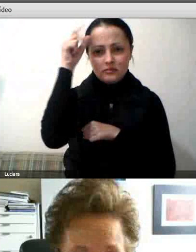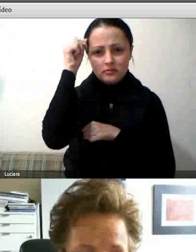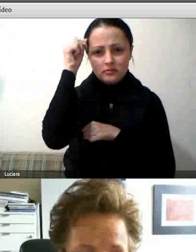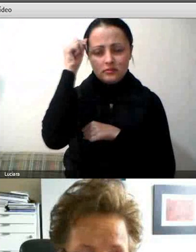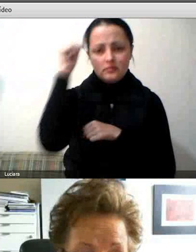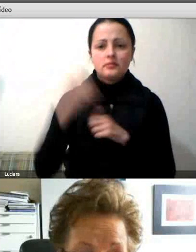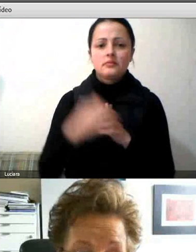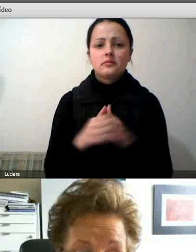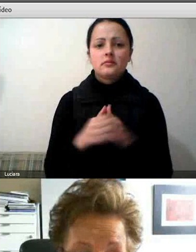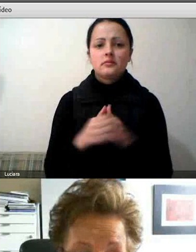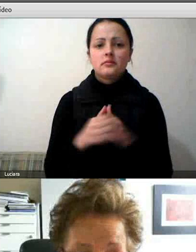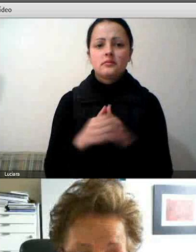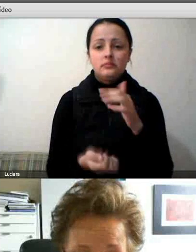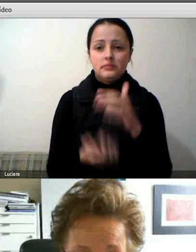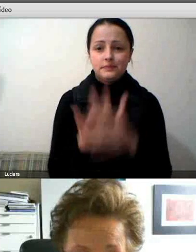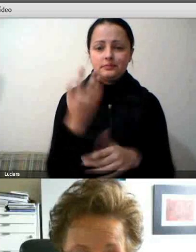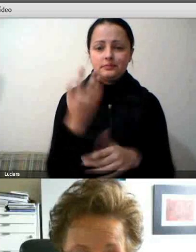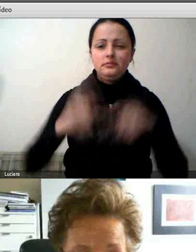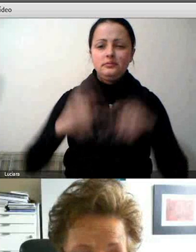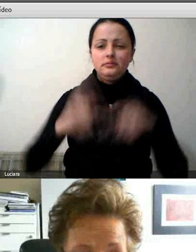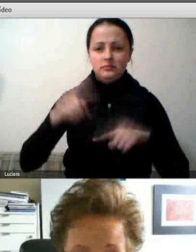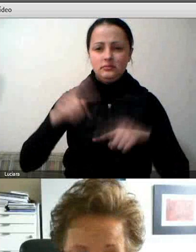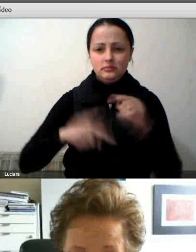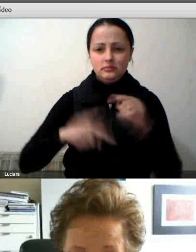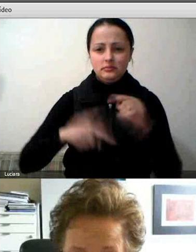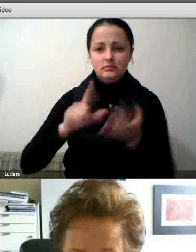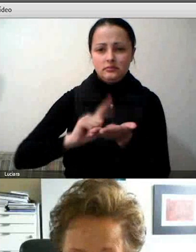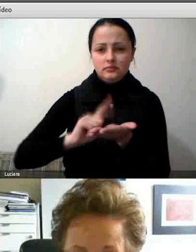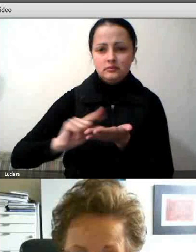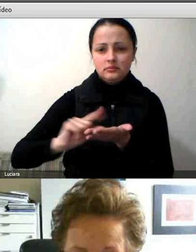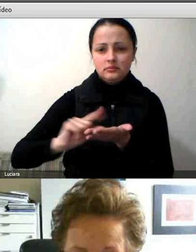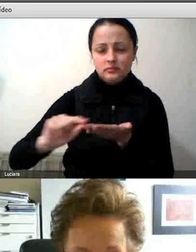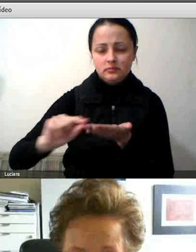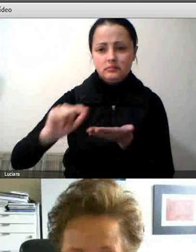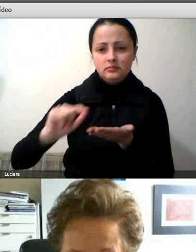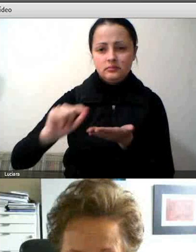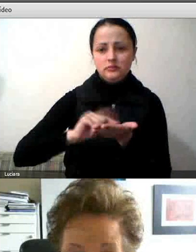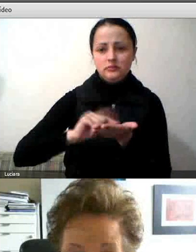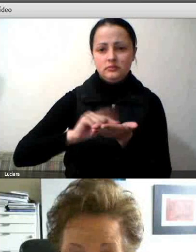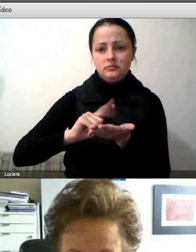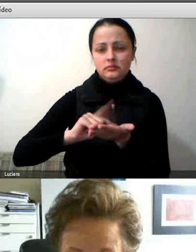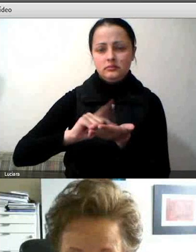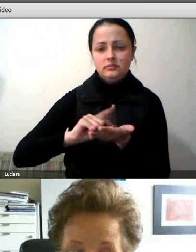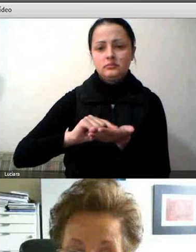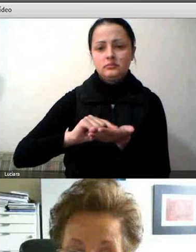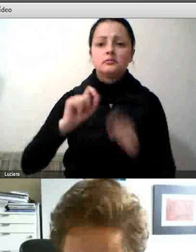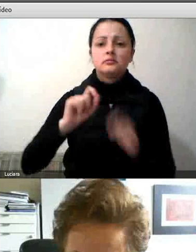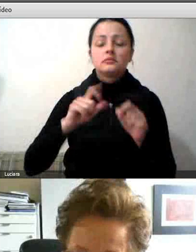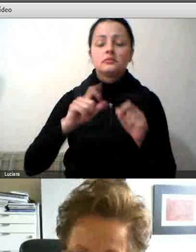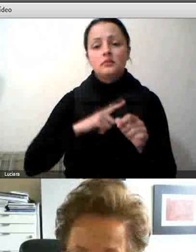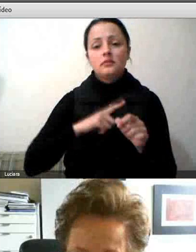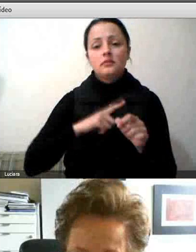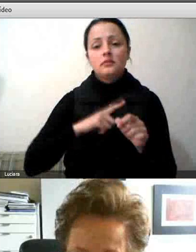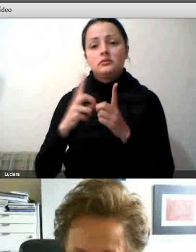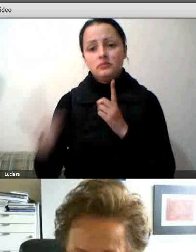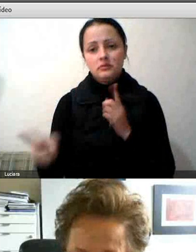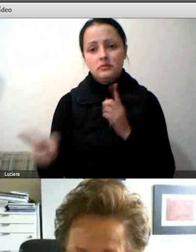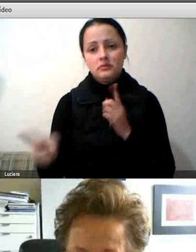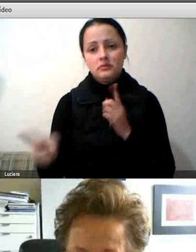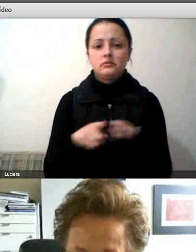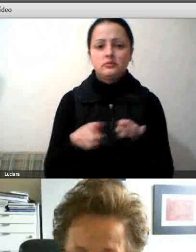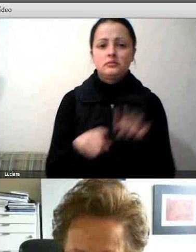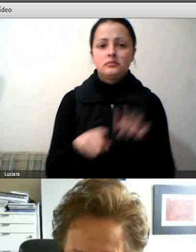Educação. E a criação de recursos digitais oriundos das experiências de formação com suporte do Moodle. Então, é parte à